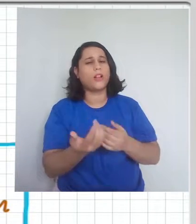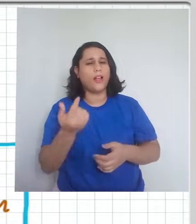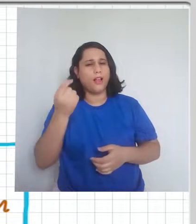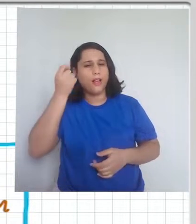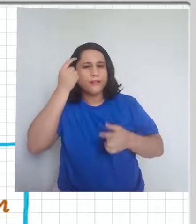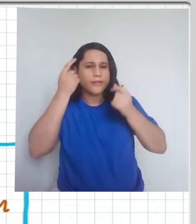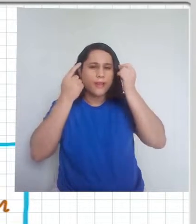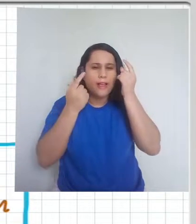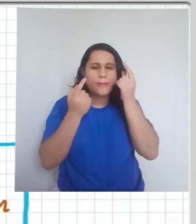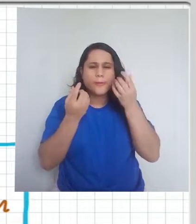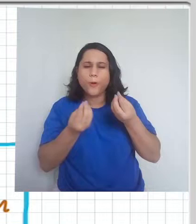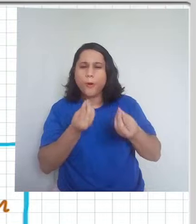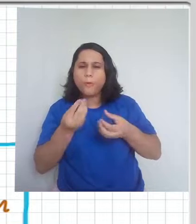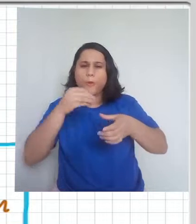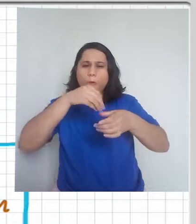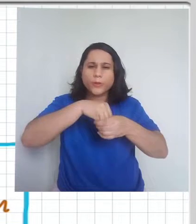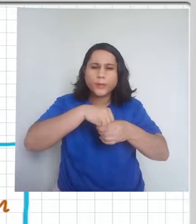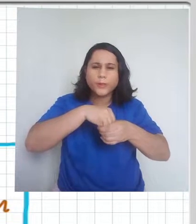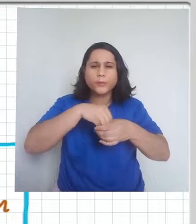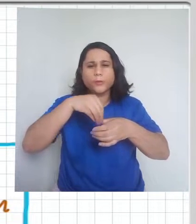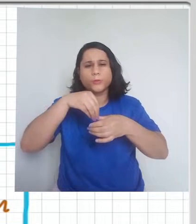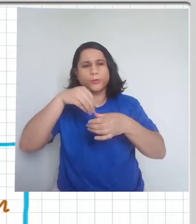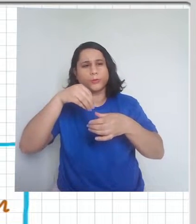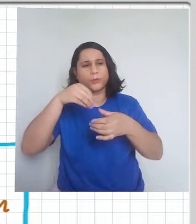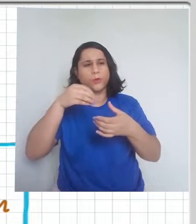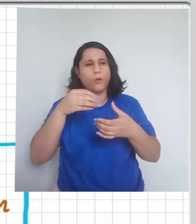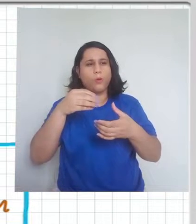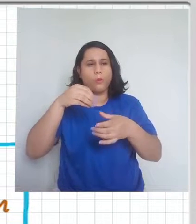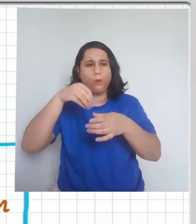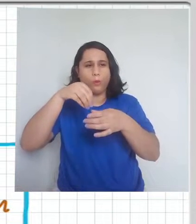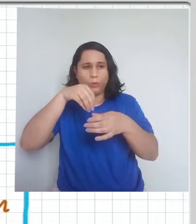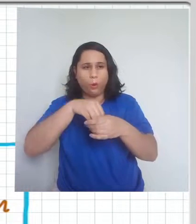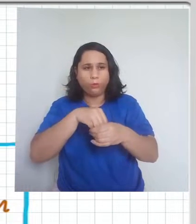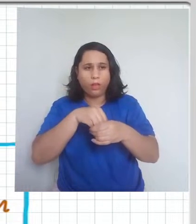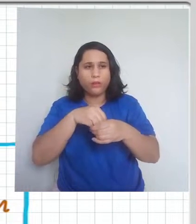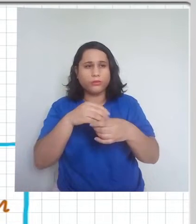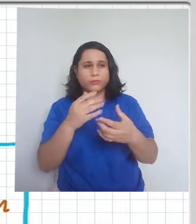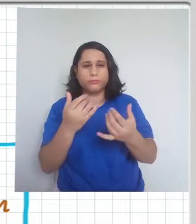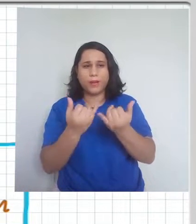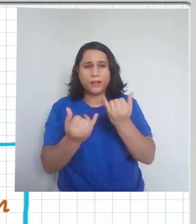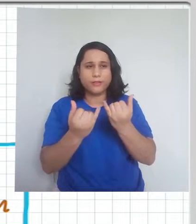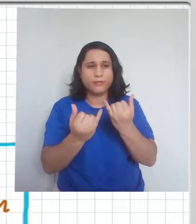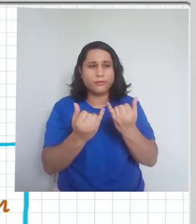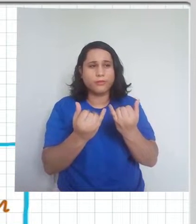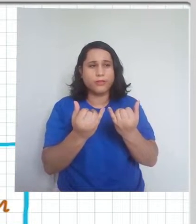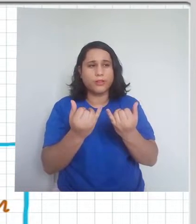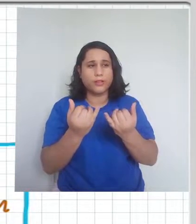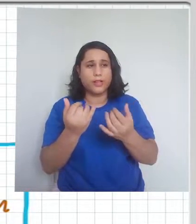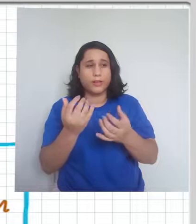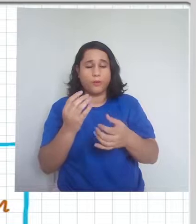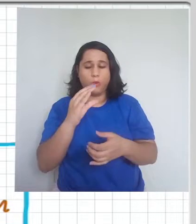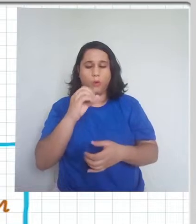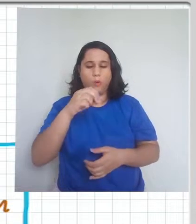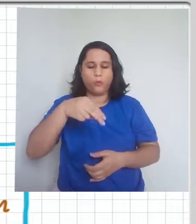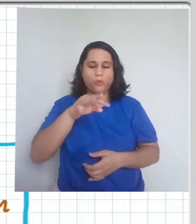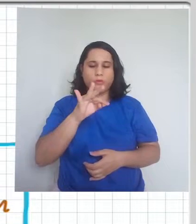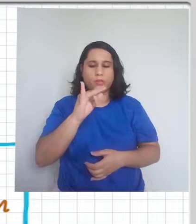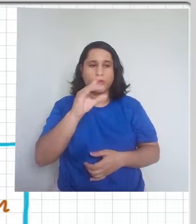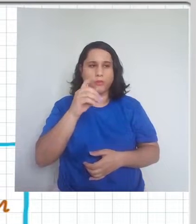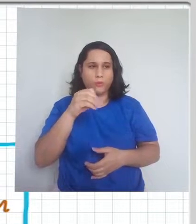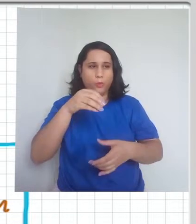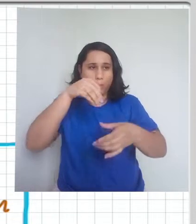contido, não contido, contém, não contém, tá bom? Quando eu digo está contido, é a mesma coisa de está dentro.